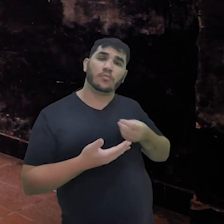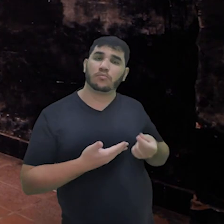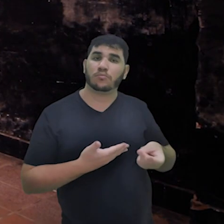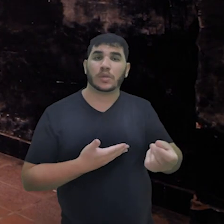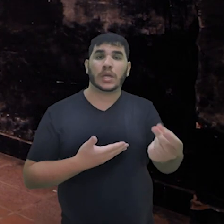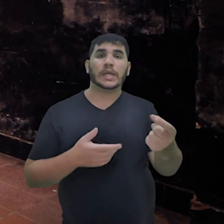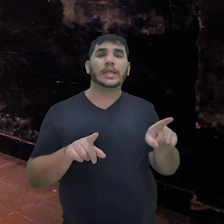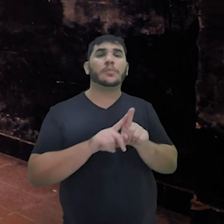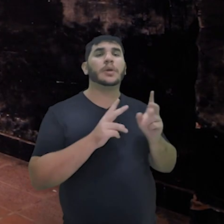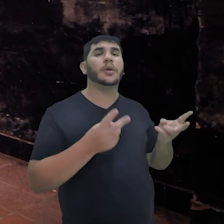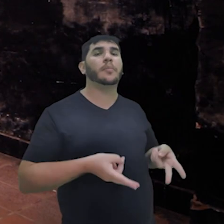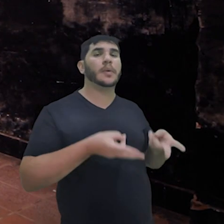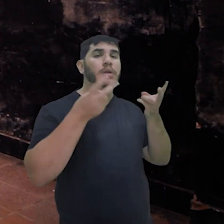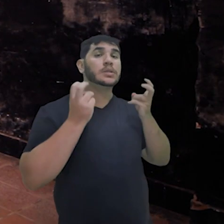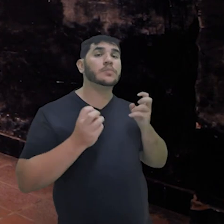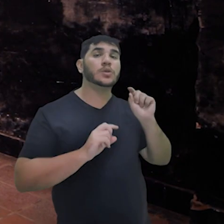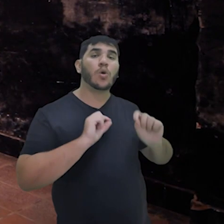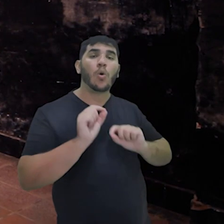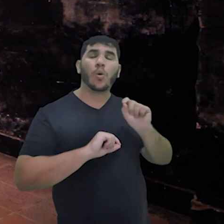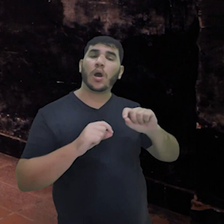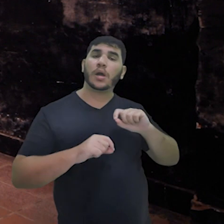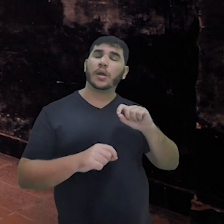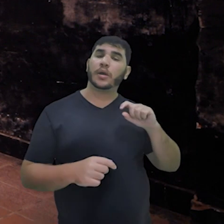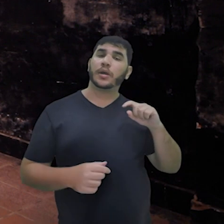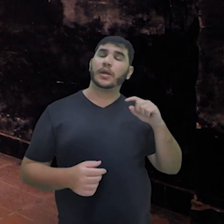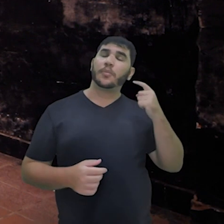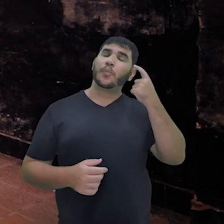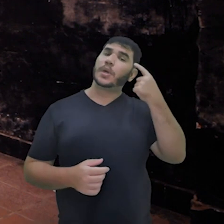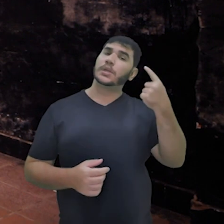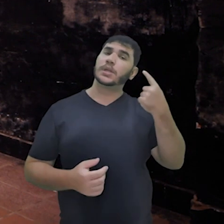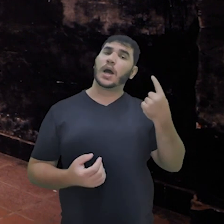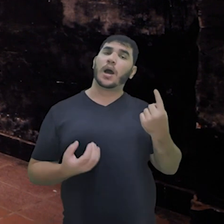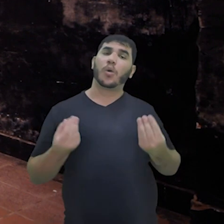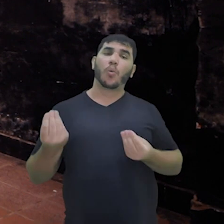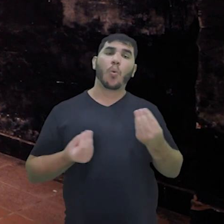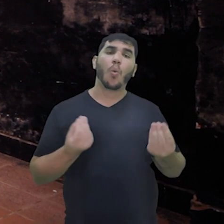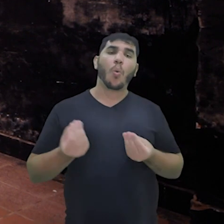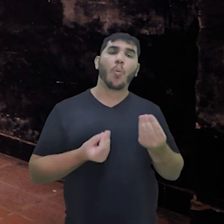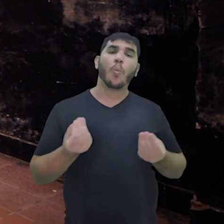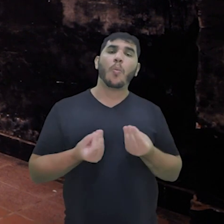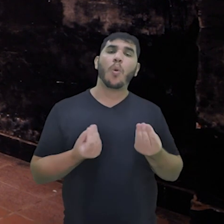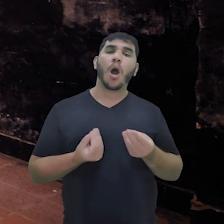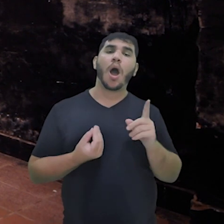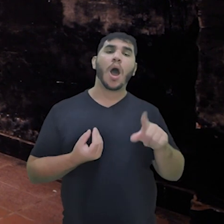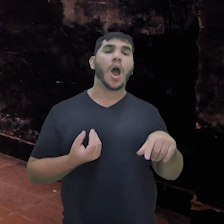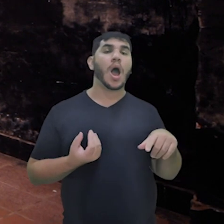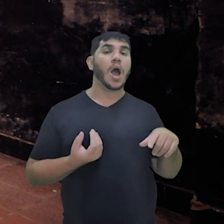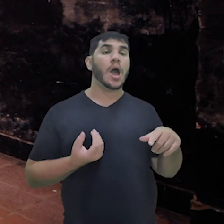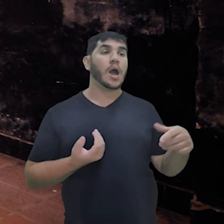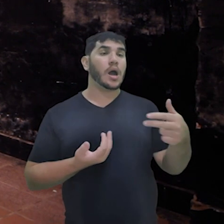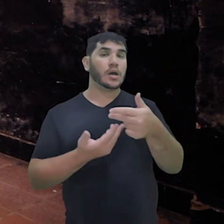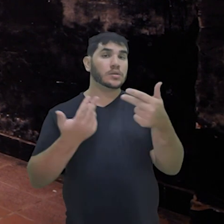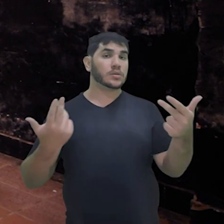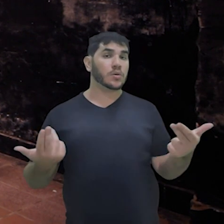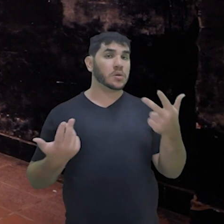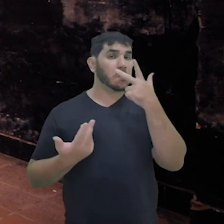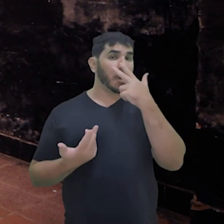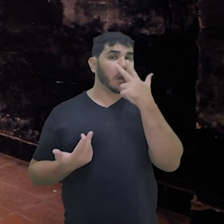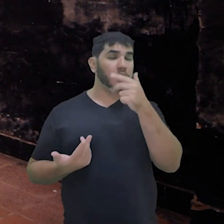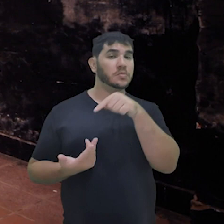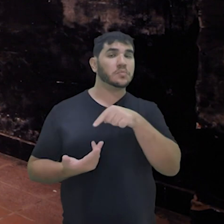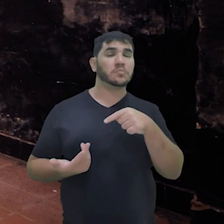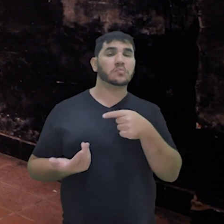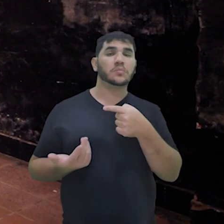e essa percepção que a gente tem de... Bruno Sodré. Perceber as coisas sempre com a ideia do amador,